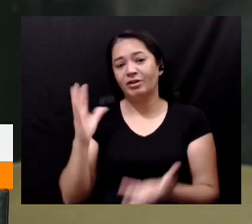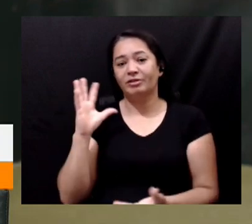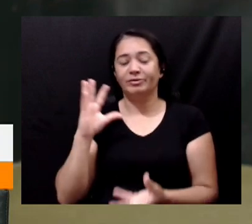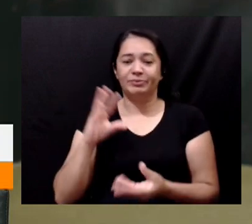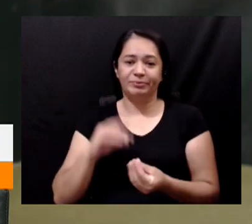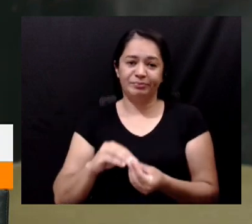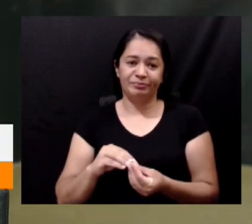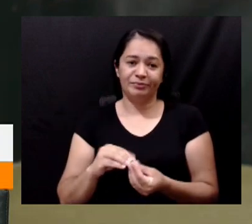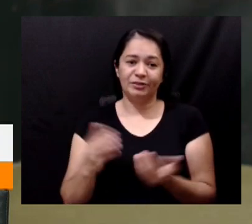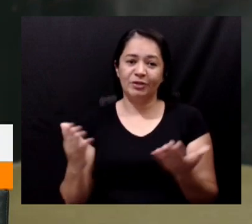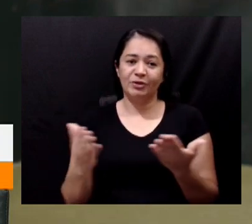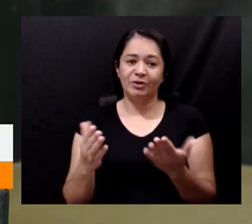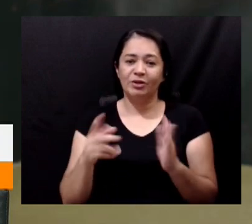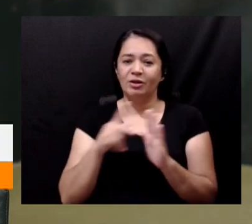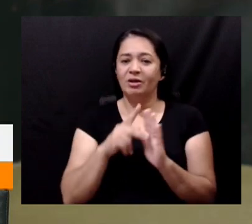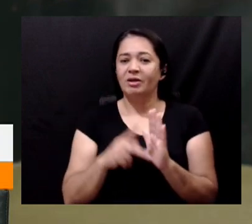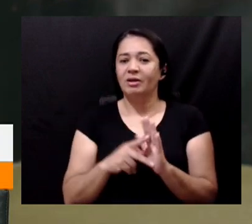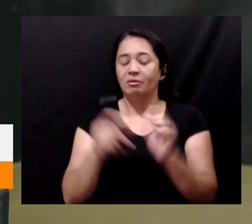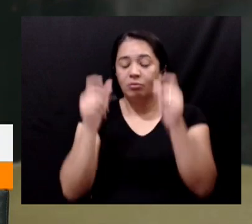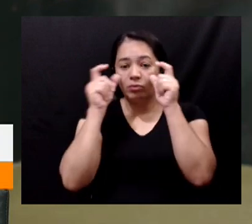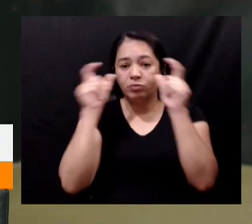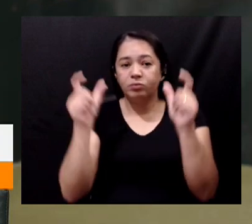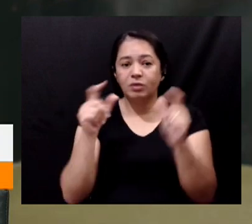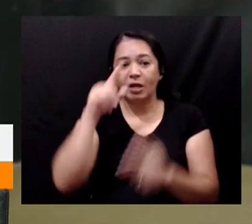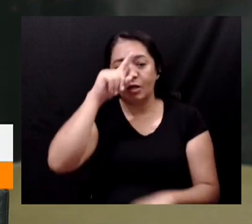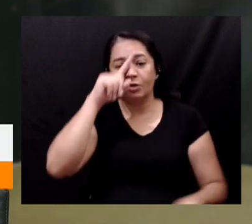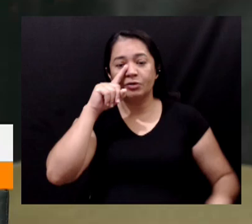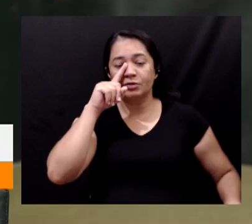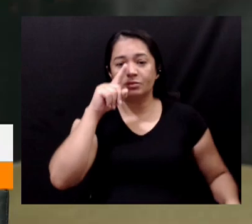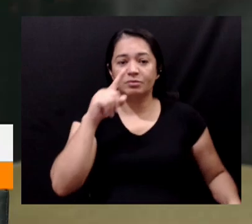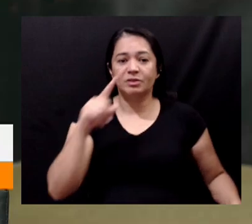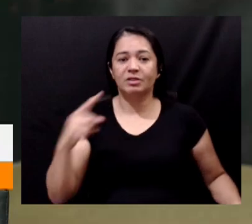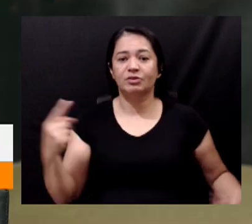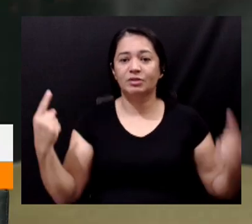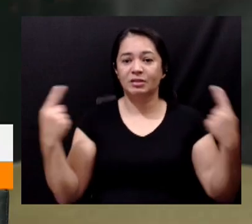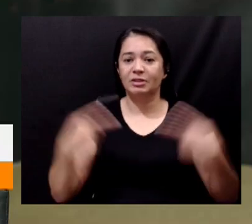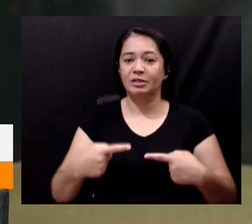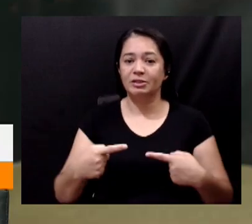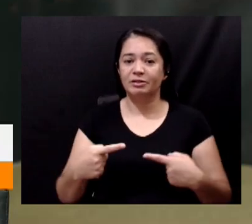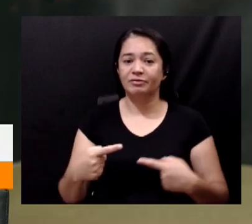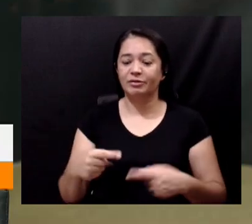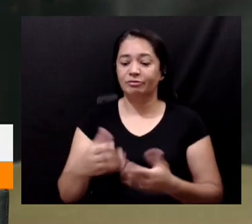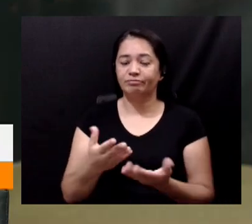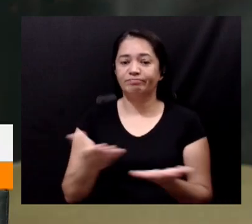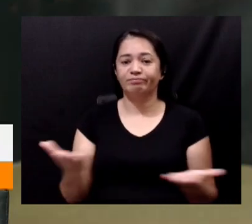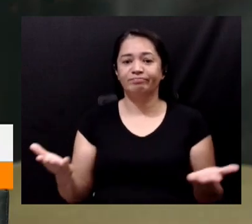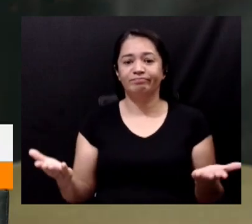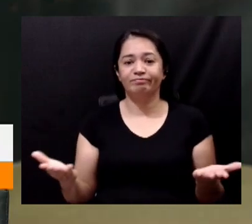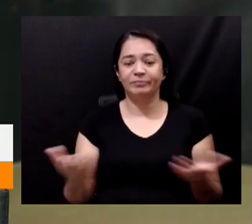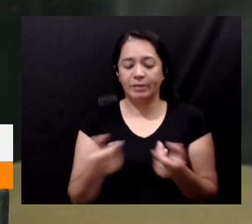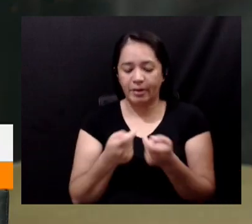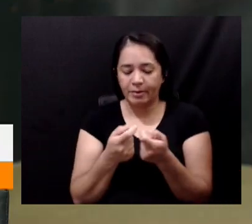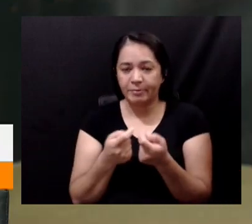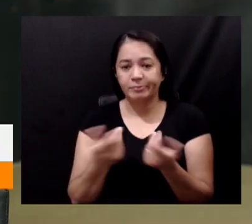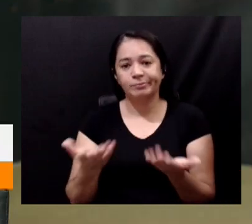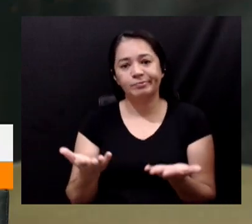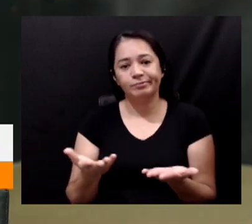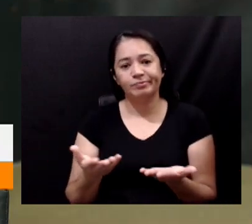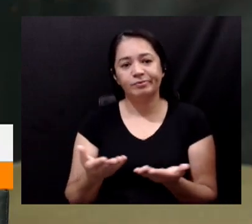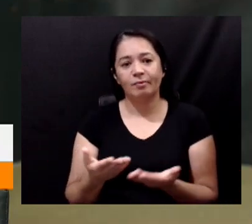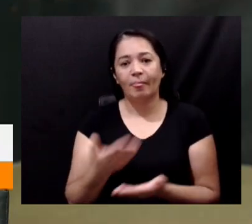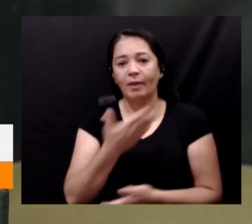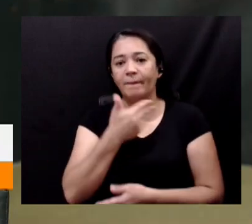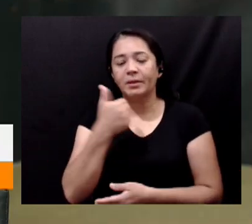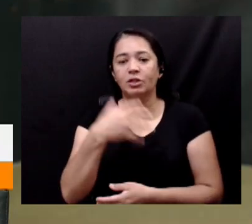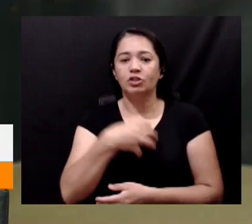gente, foi um alerta aos perigos dos desafios virais que estão aí na palma da mão. E a melhor forma de combater isso é